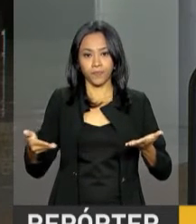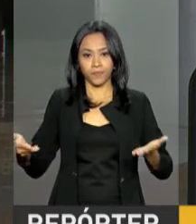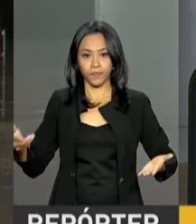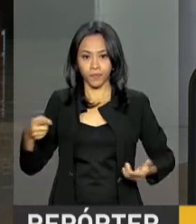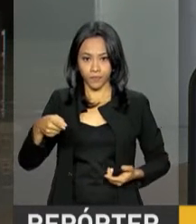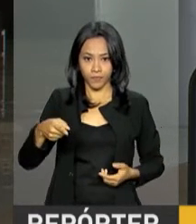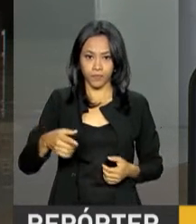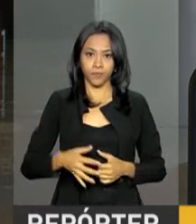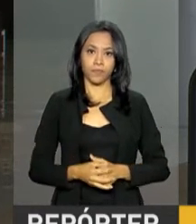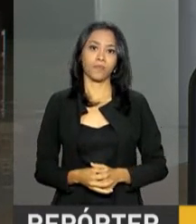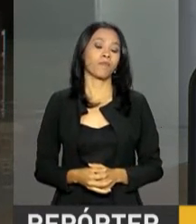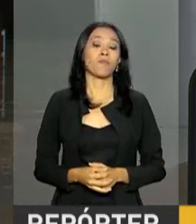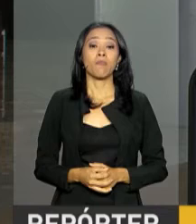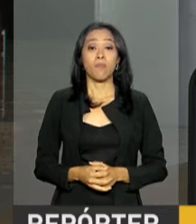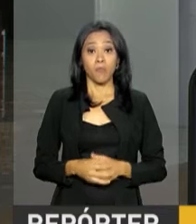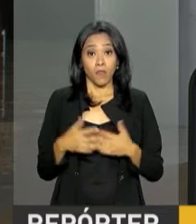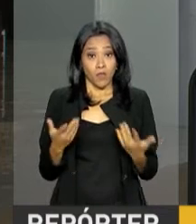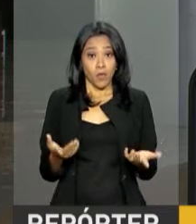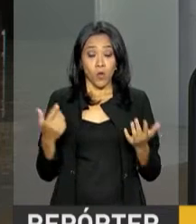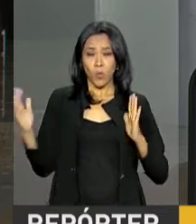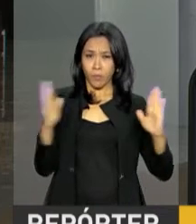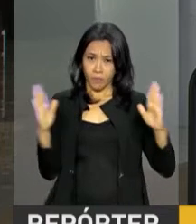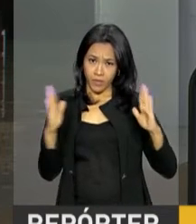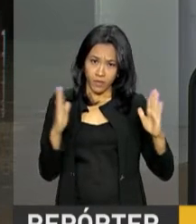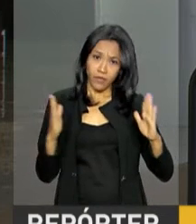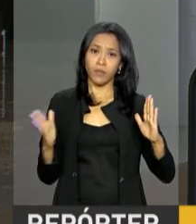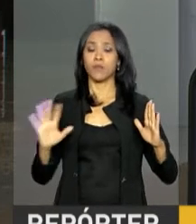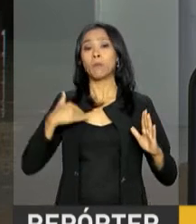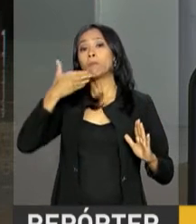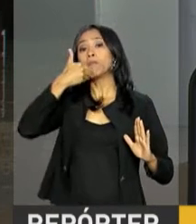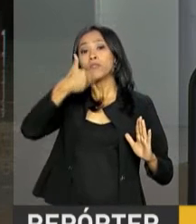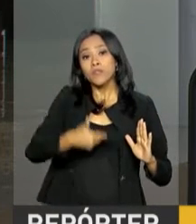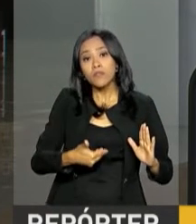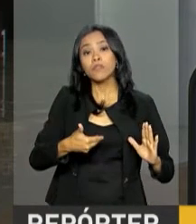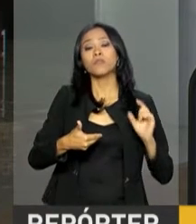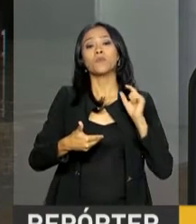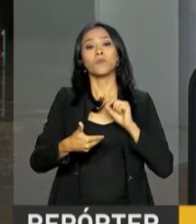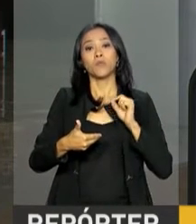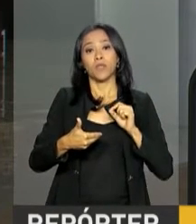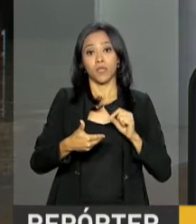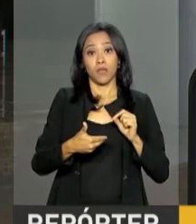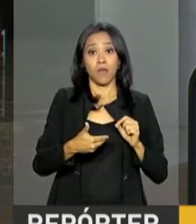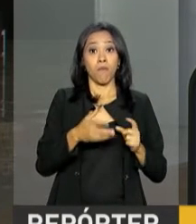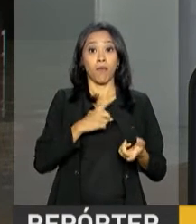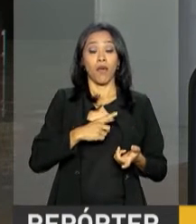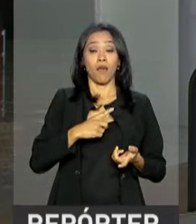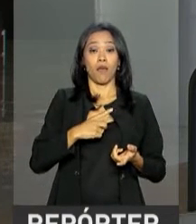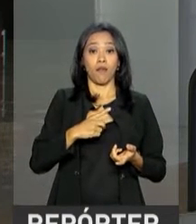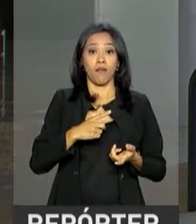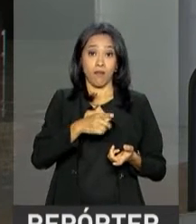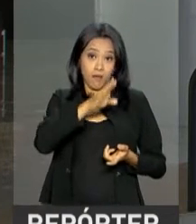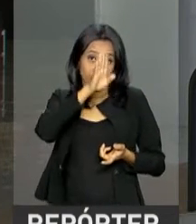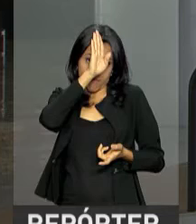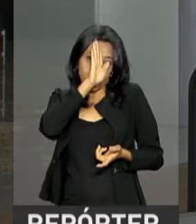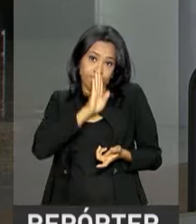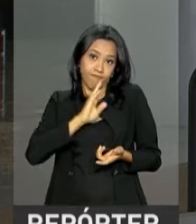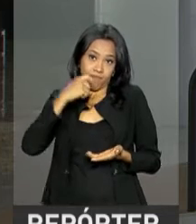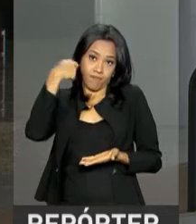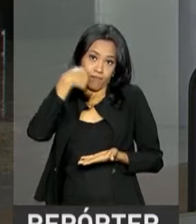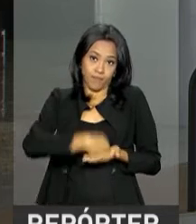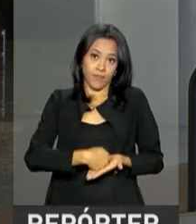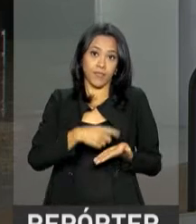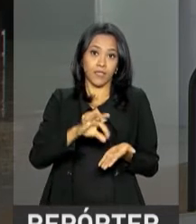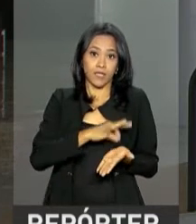enem.inep.gov.br bom o prazo para a solicitação de isenção na taxa de inscrição ea justificativa para